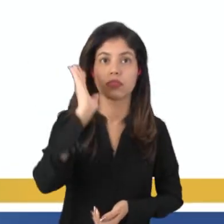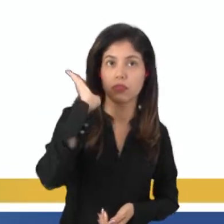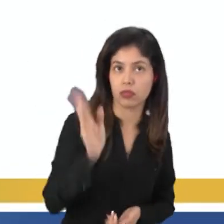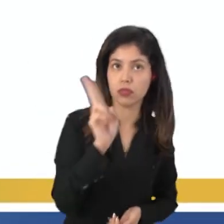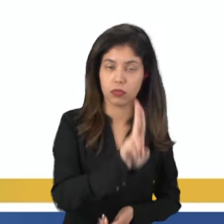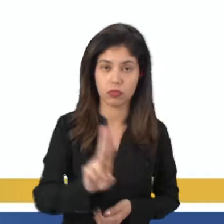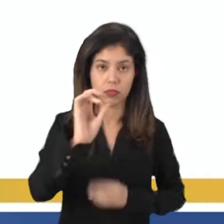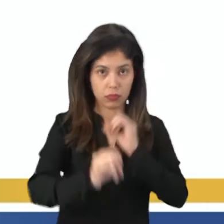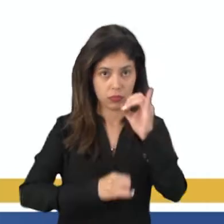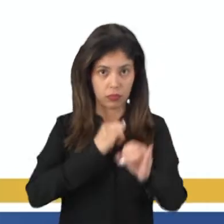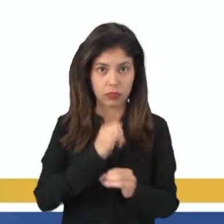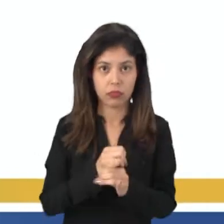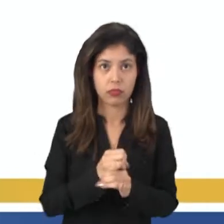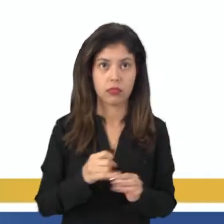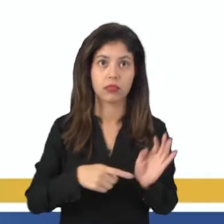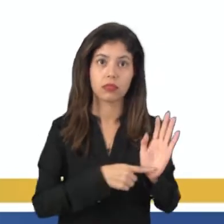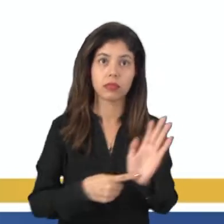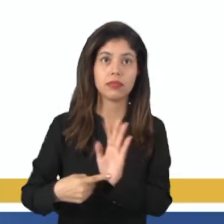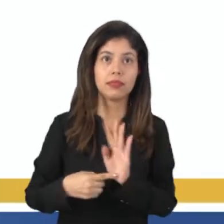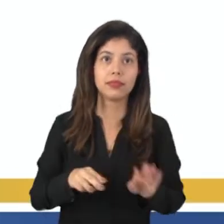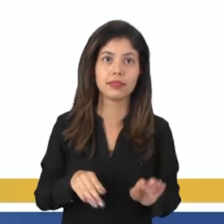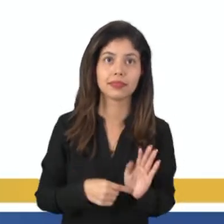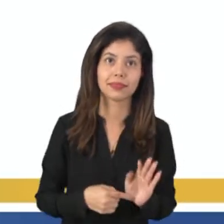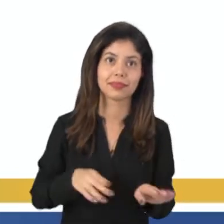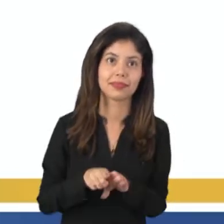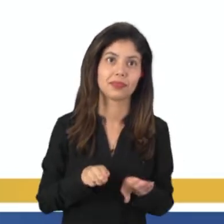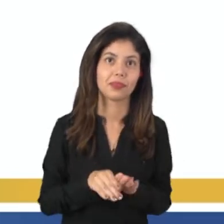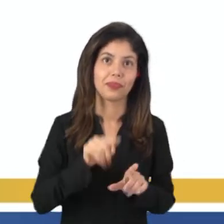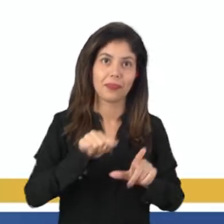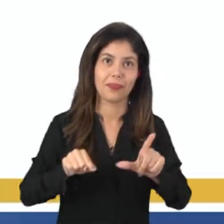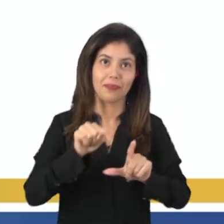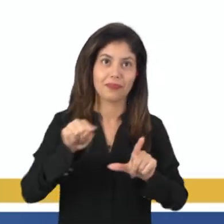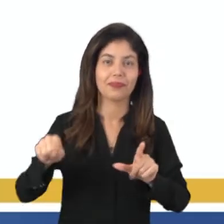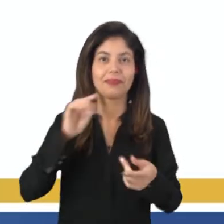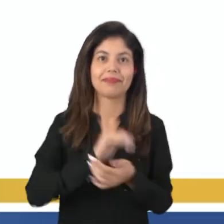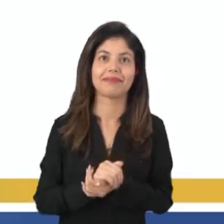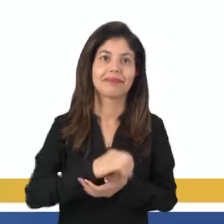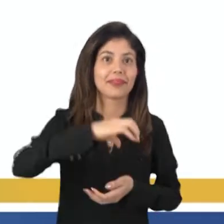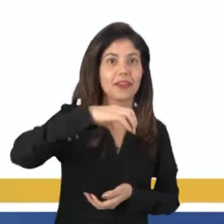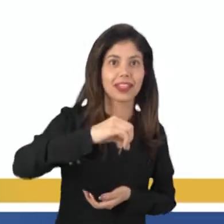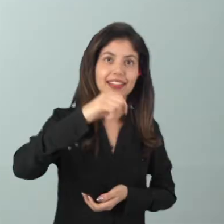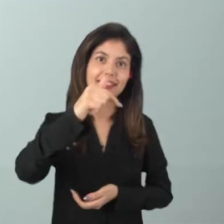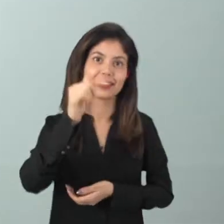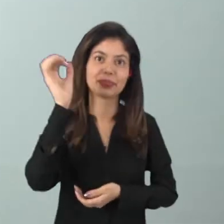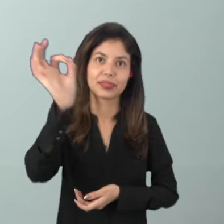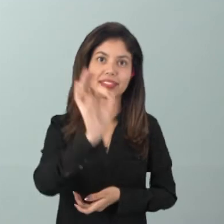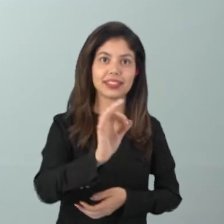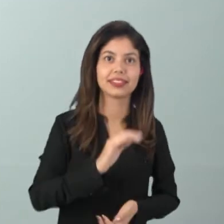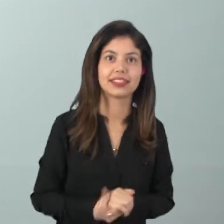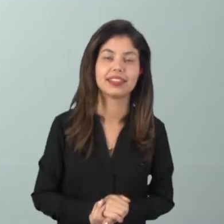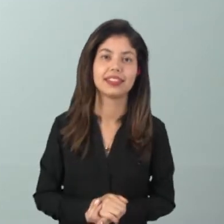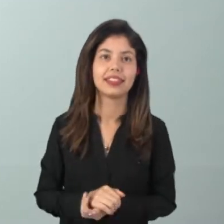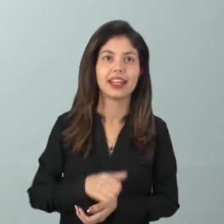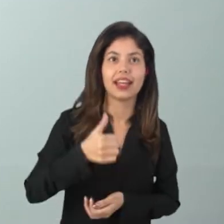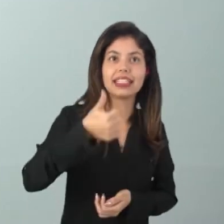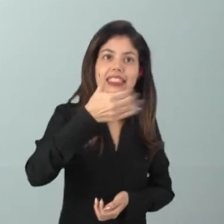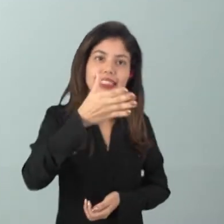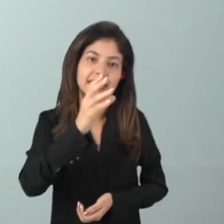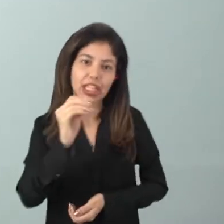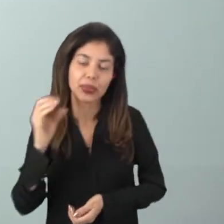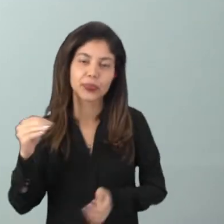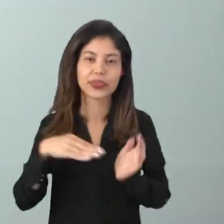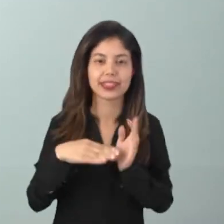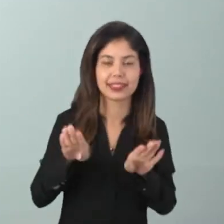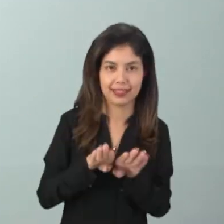89% usam a internet. No Brasil, esse índice sobe para 97%. Gente, o índice de 100%,